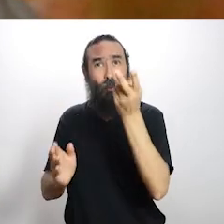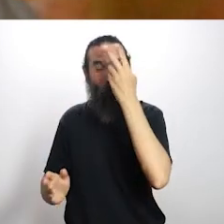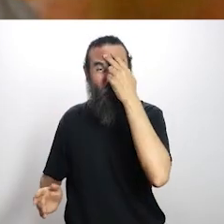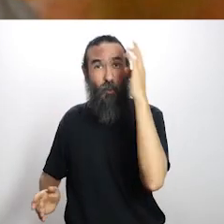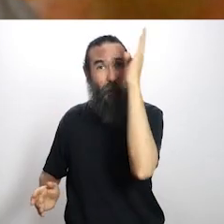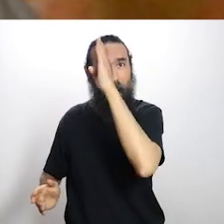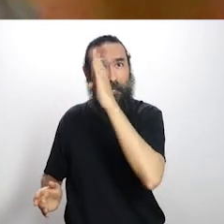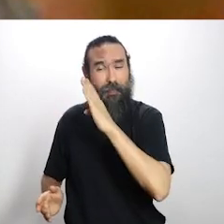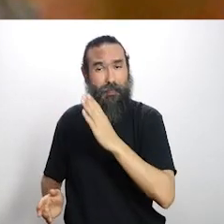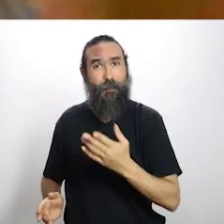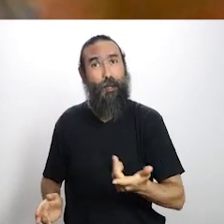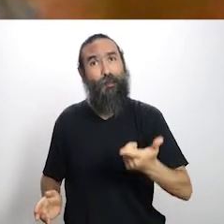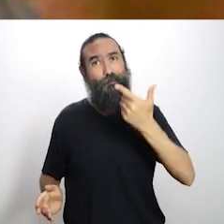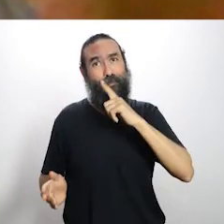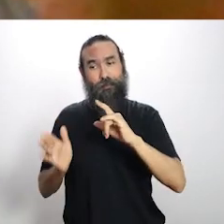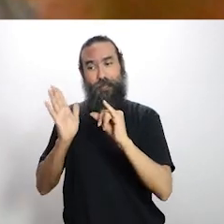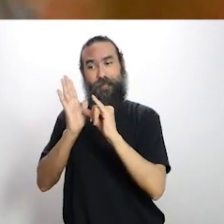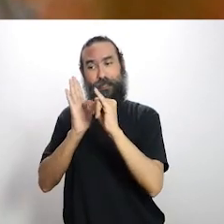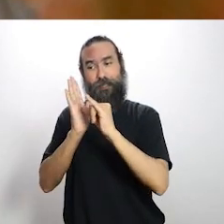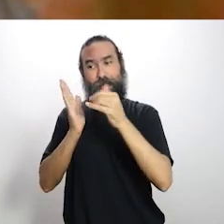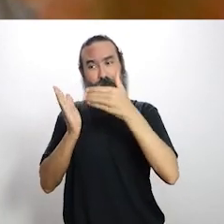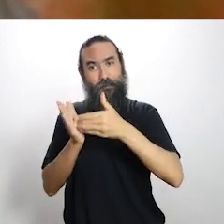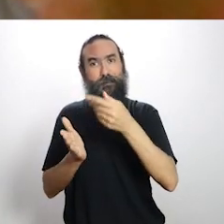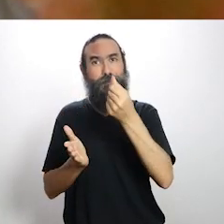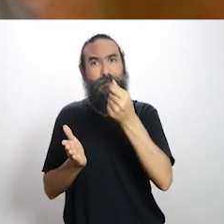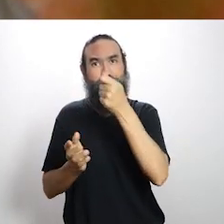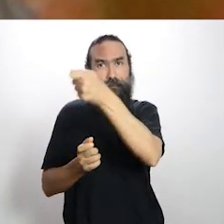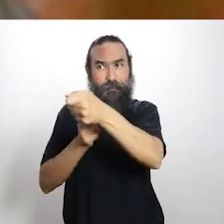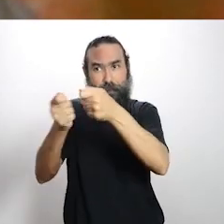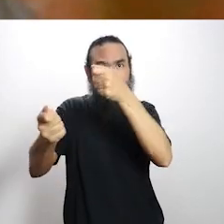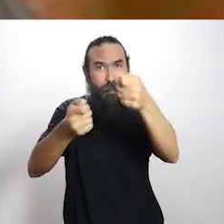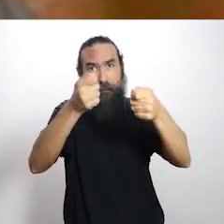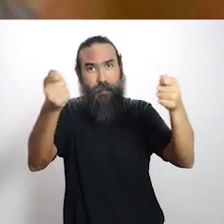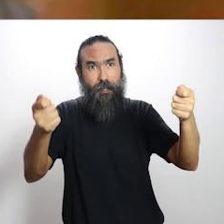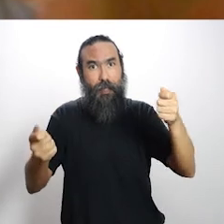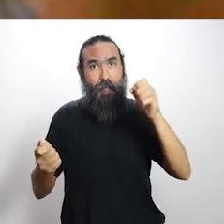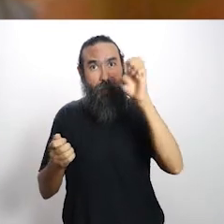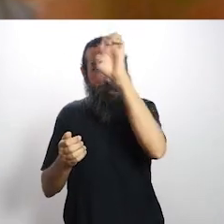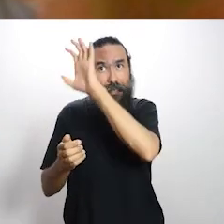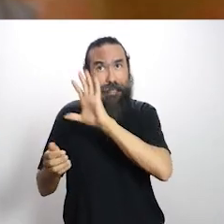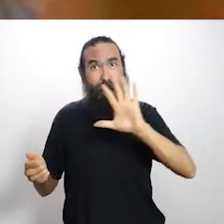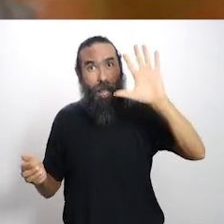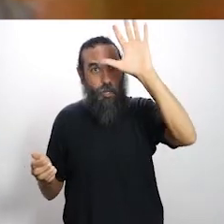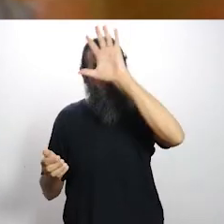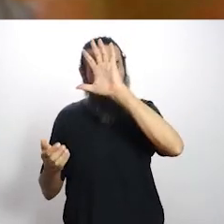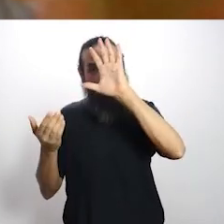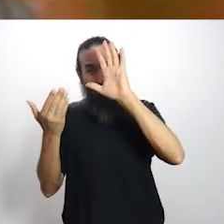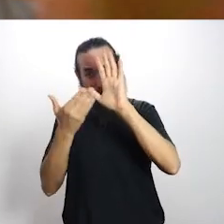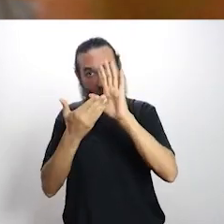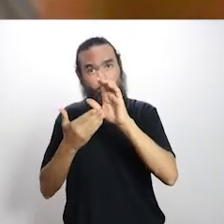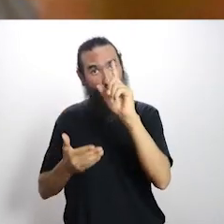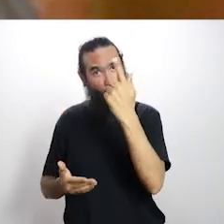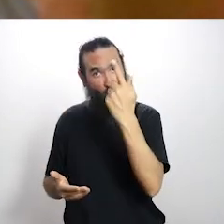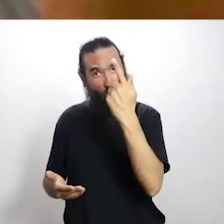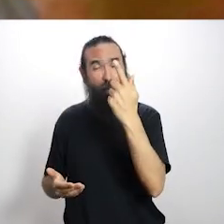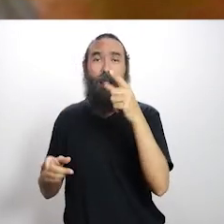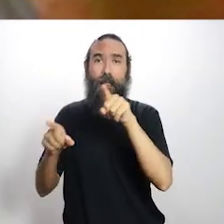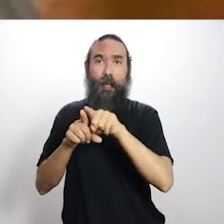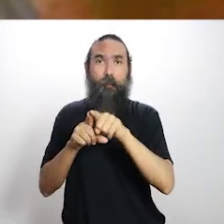50% dessa verba cachê de artista e comunidades tradicionais que estão participando do encontro